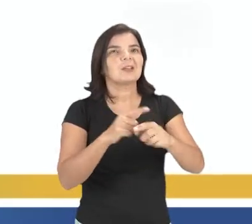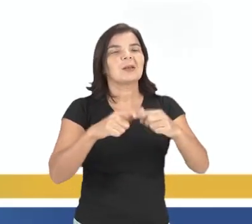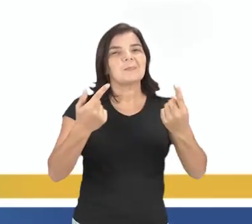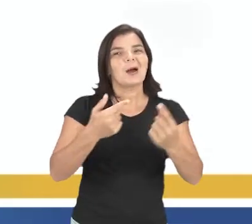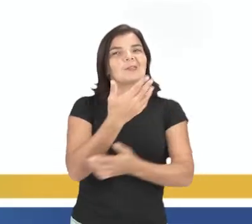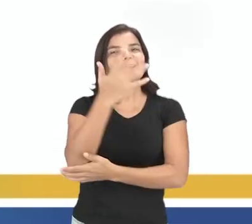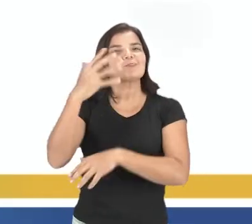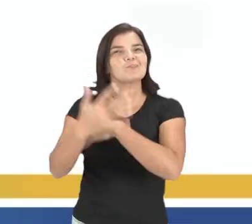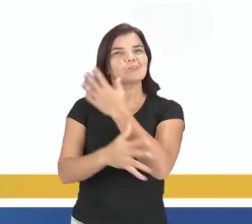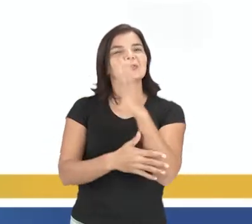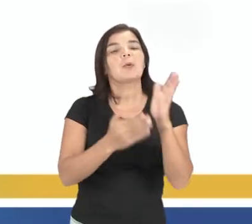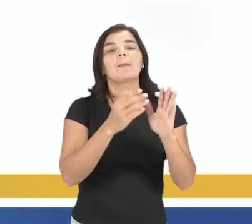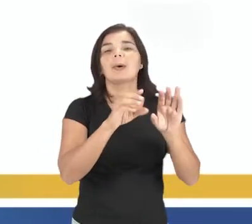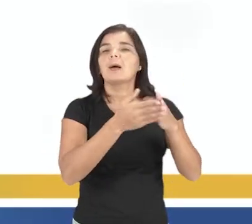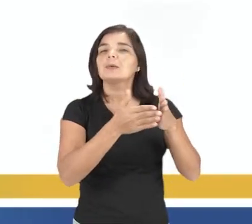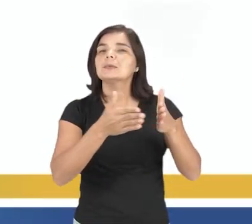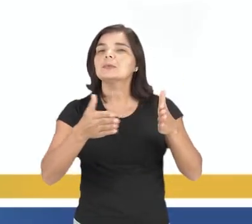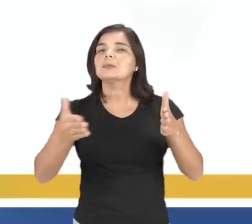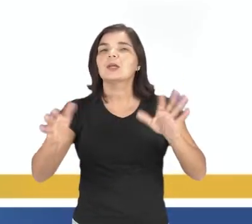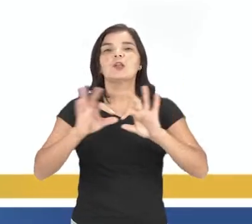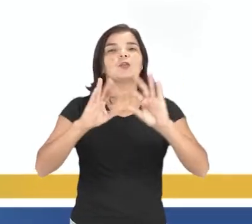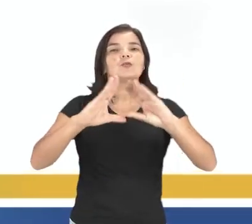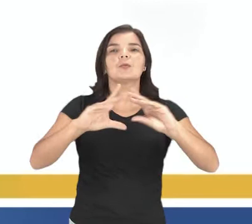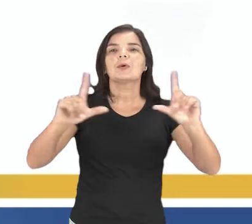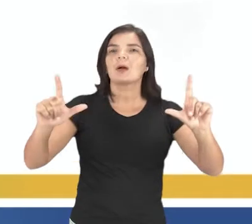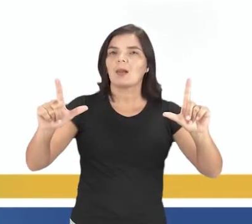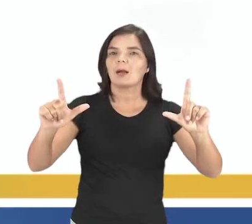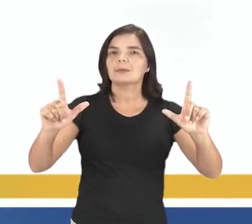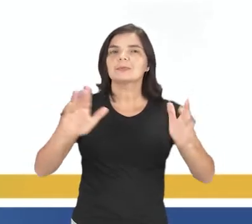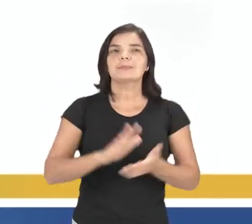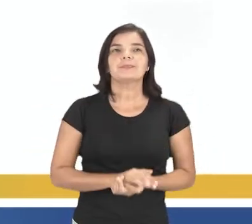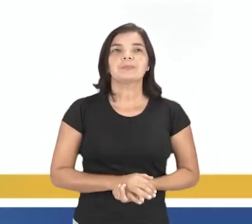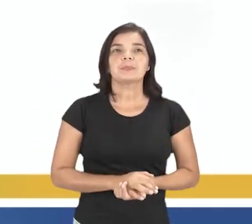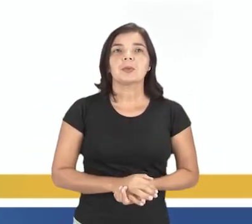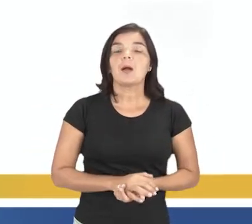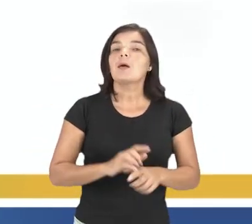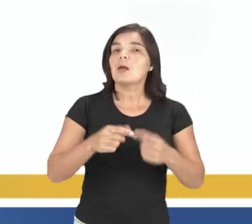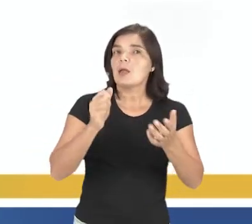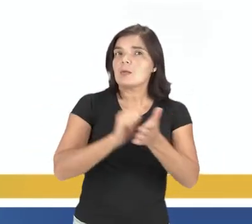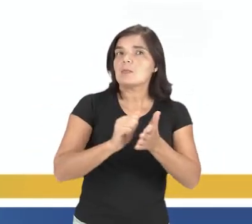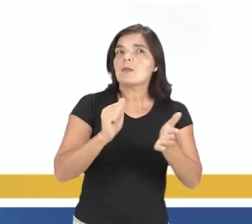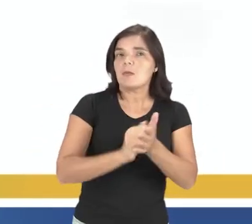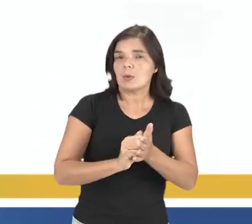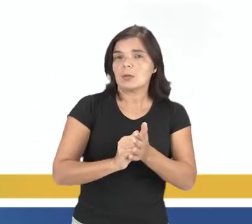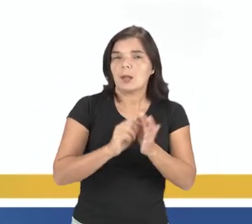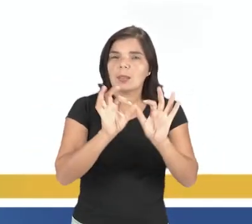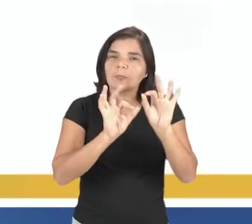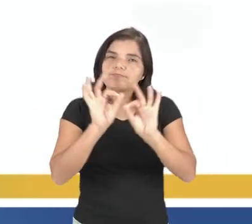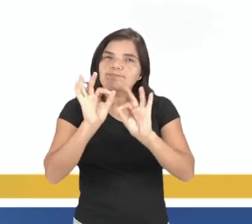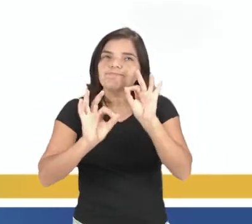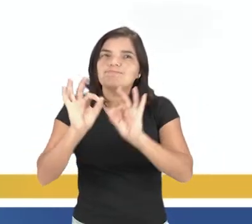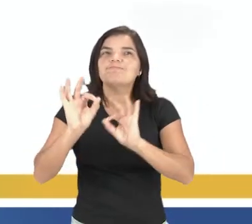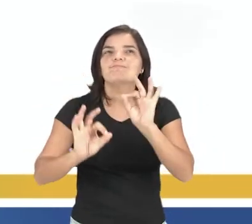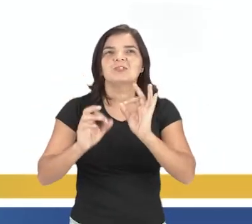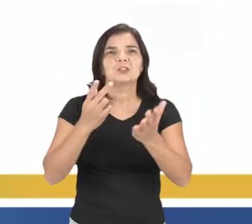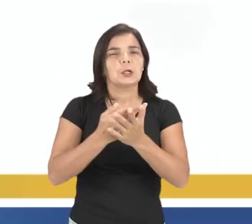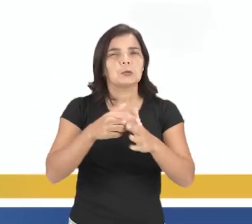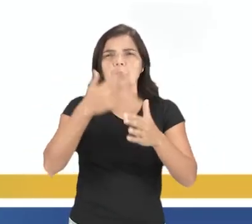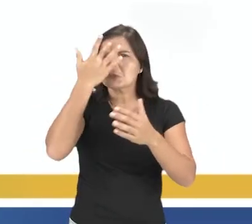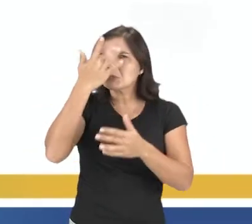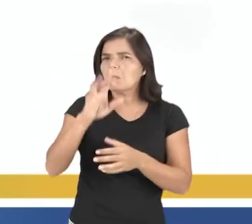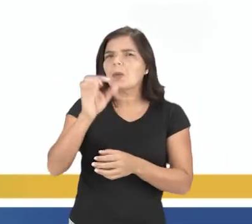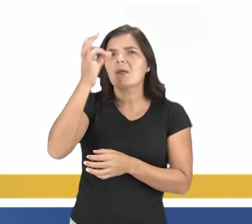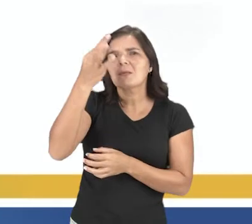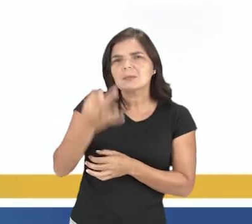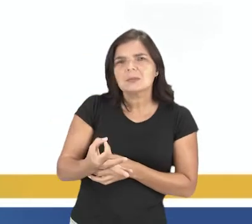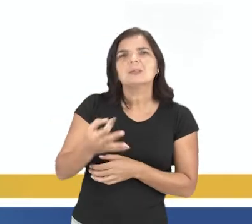que a paisagem passe e deixe tudo claro a sua passagem. Marginal, escrever na entrelinha, sem nunca saber